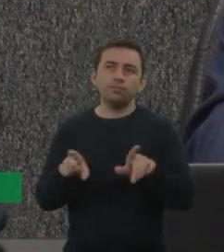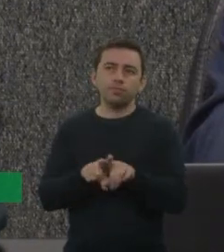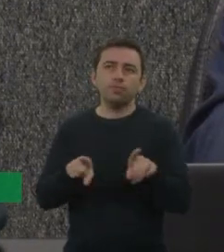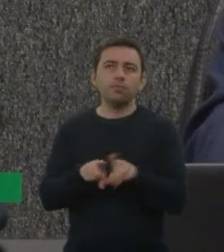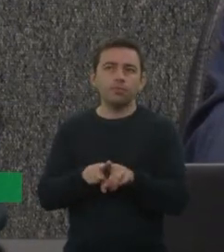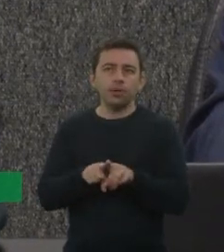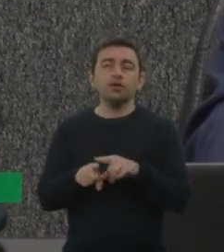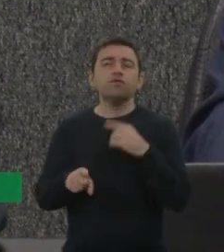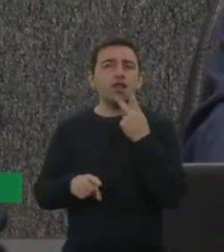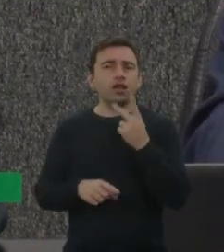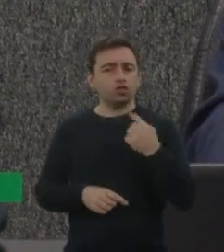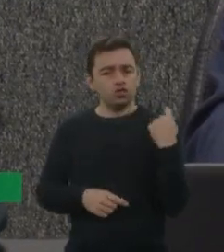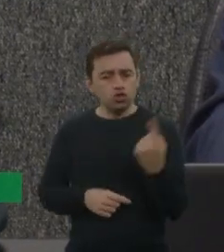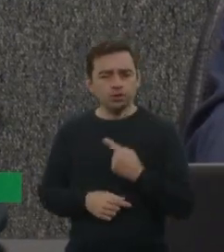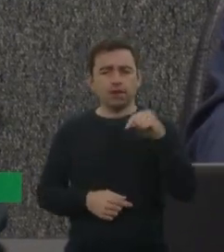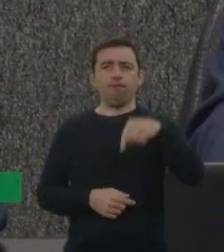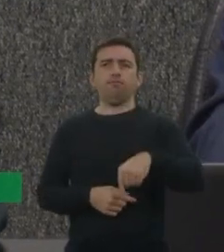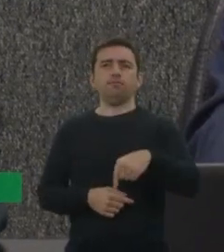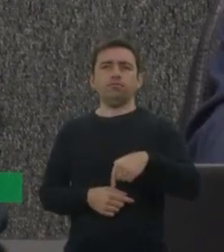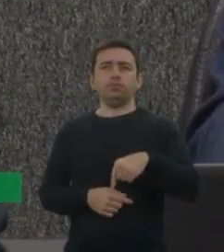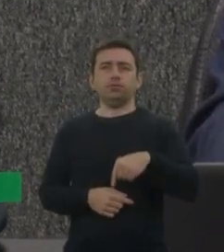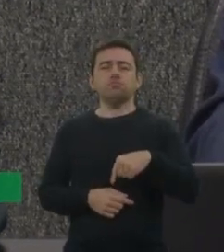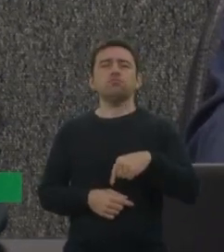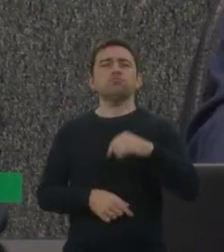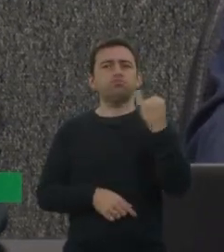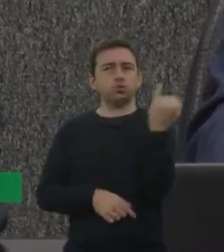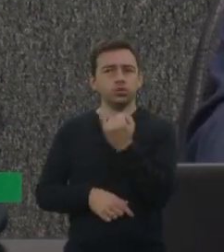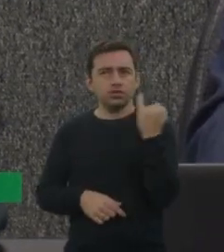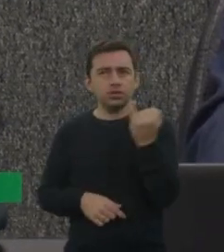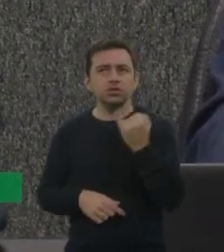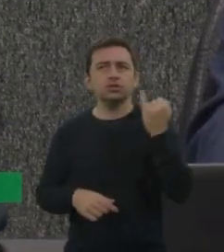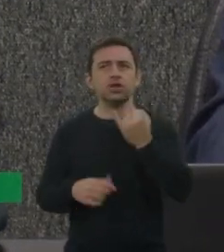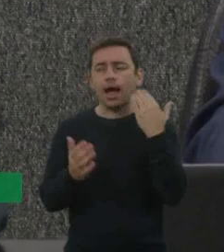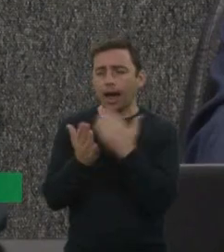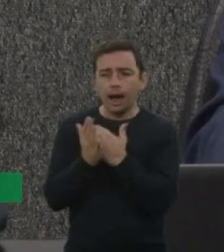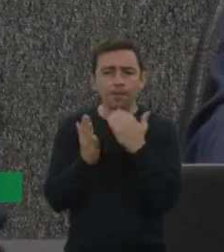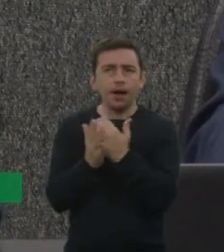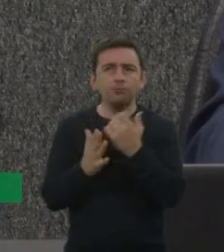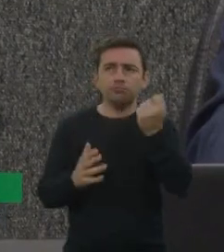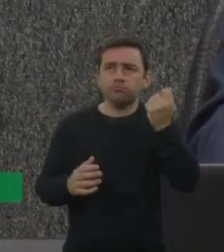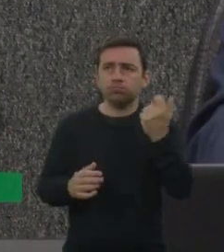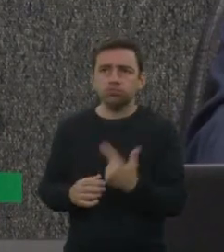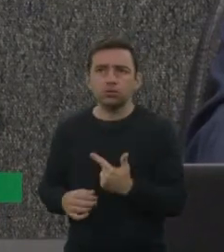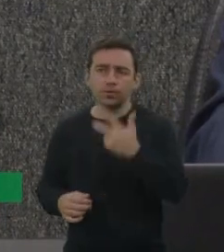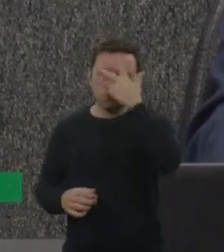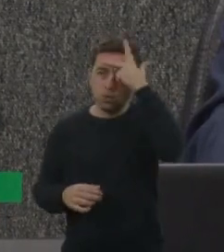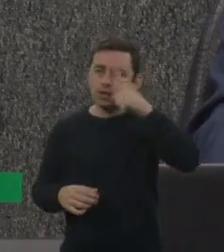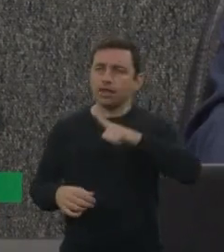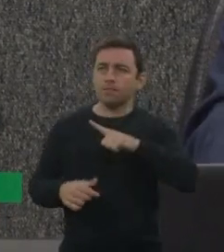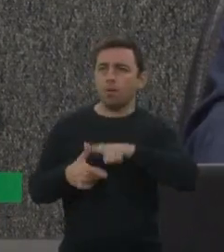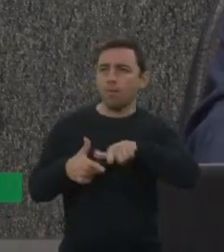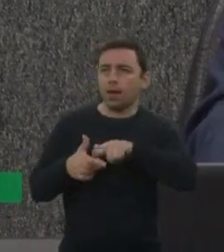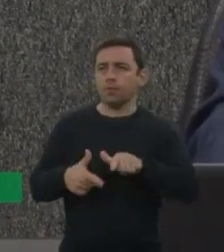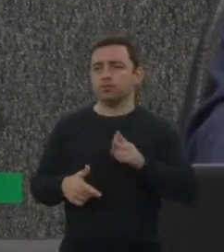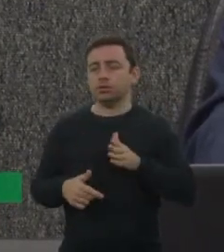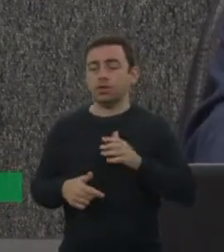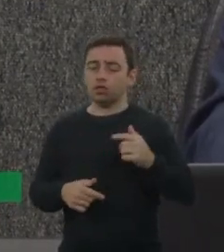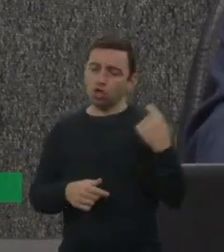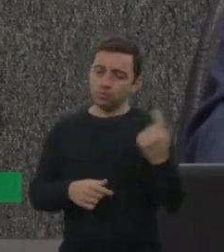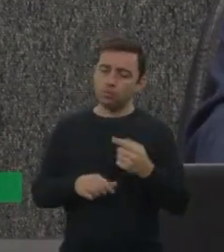nós estamos aqui. Somos tão importantes quanto os cardiopatas, quanto os hipertensos, como as